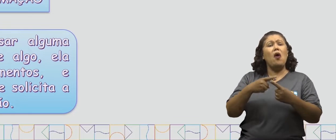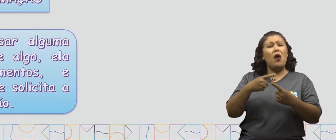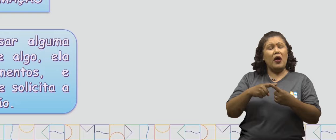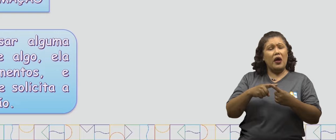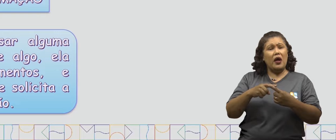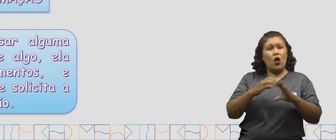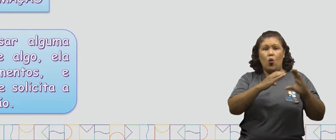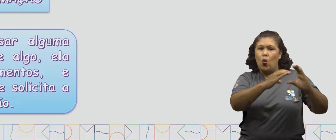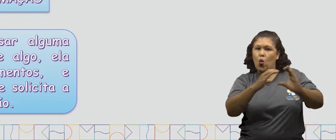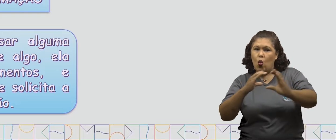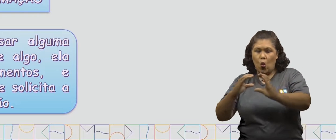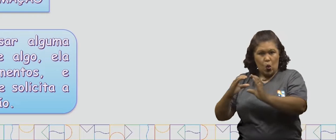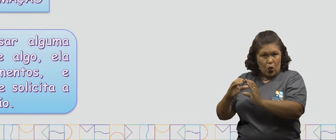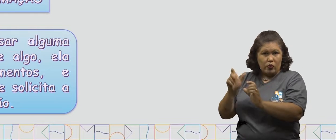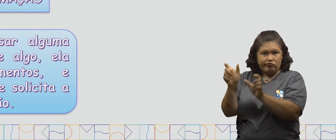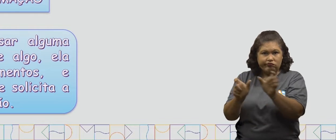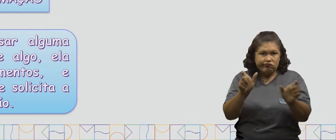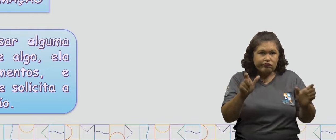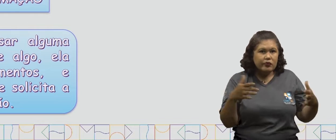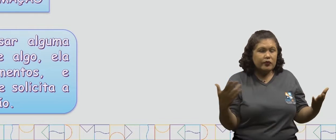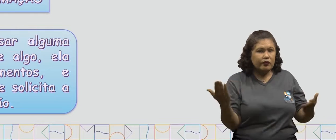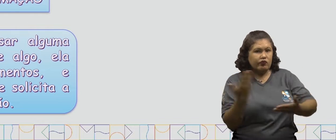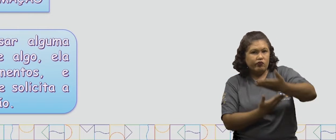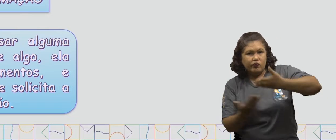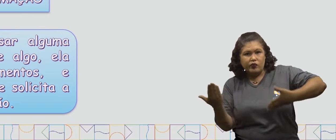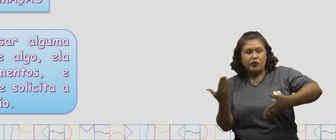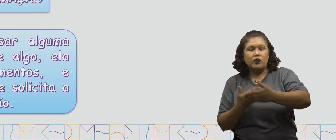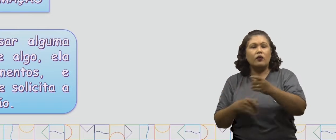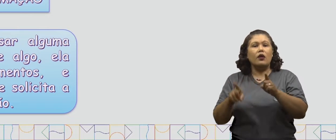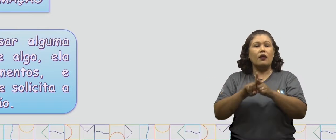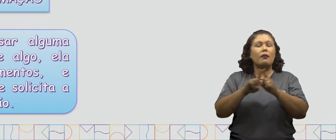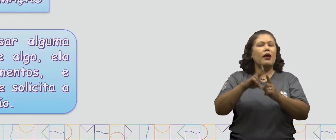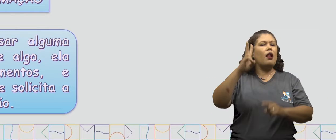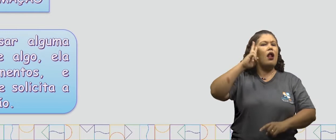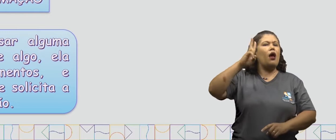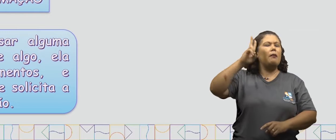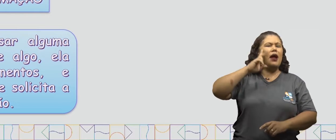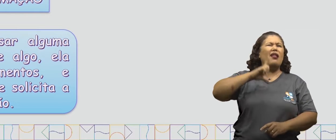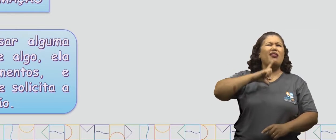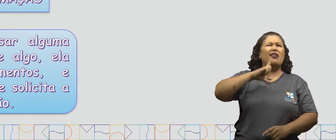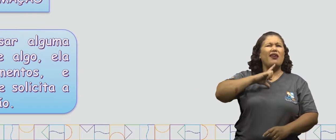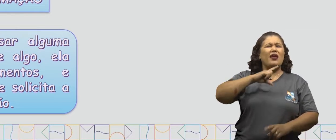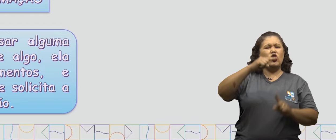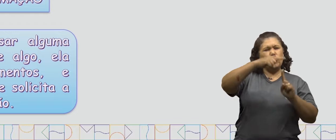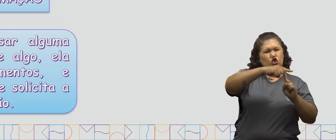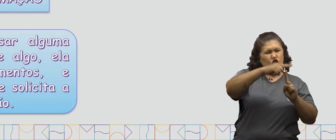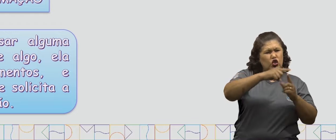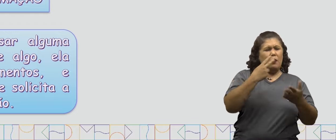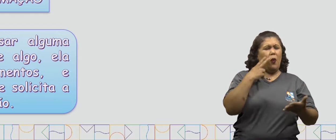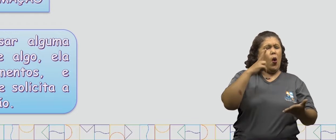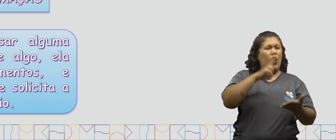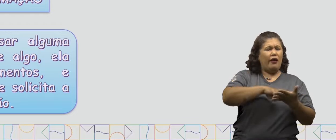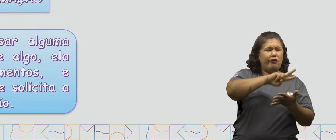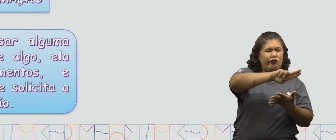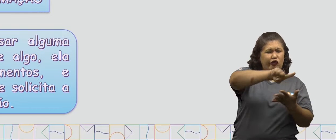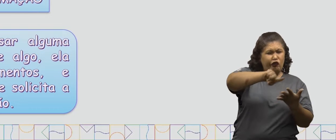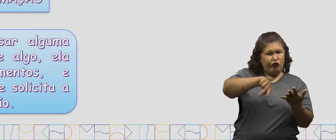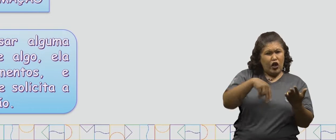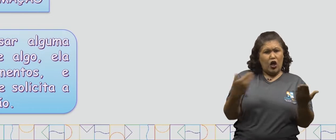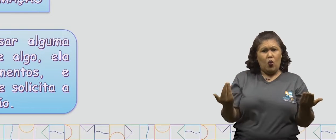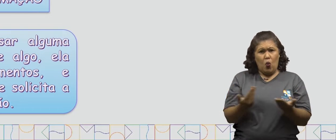entre as pessoas, mas não custa relembrar, não é mesmo? Também já vimos que existem vários tipos de cartas e